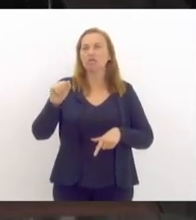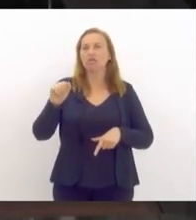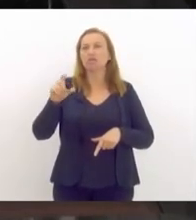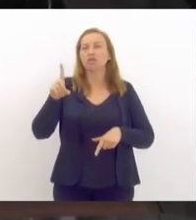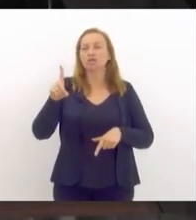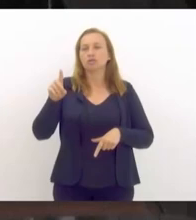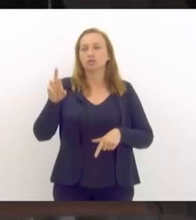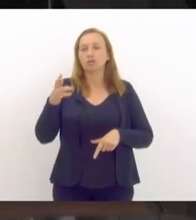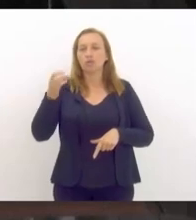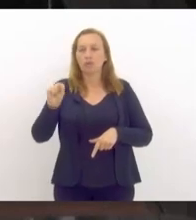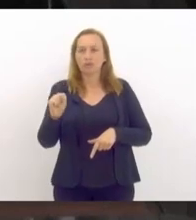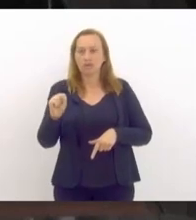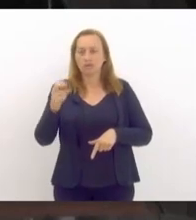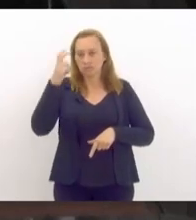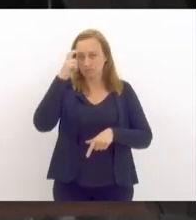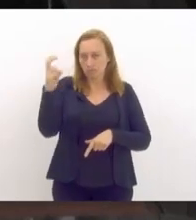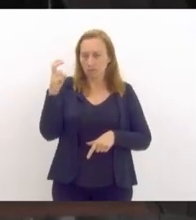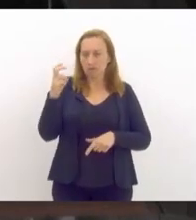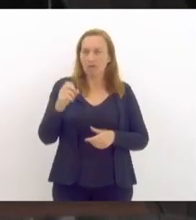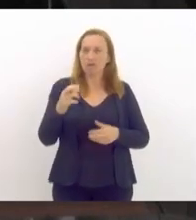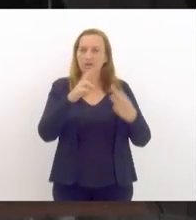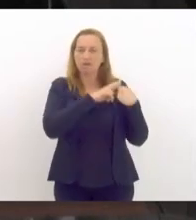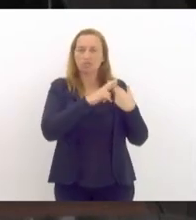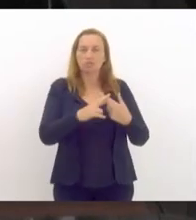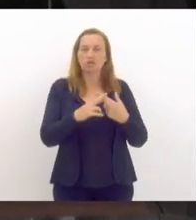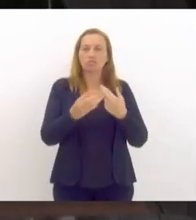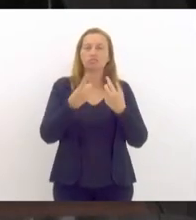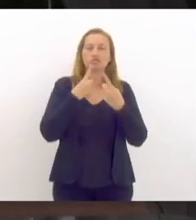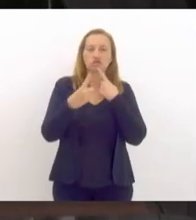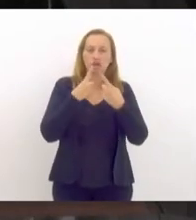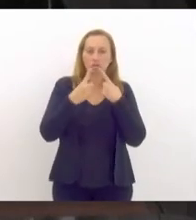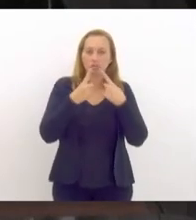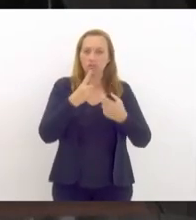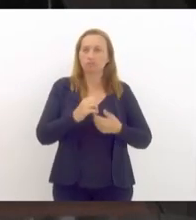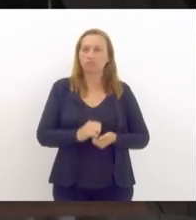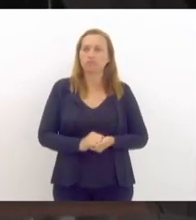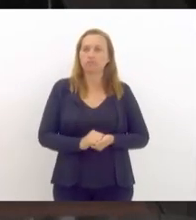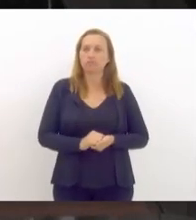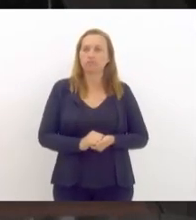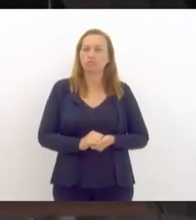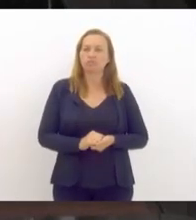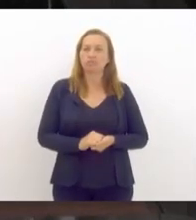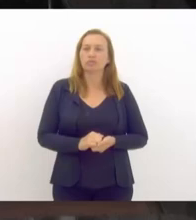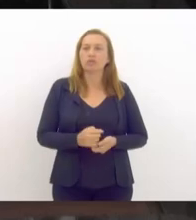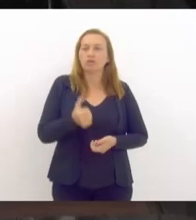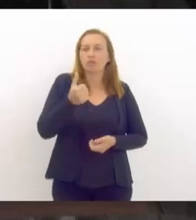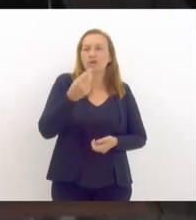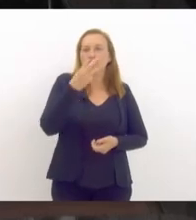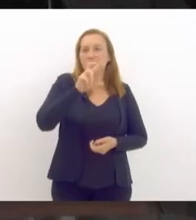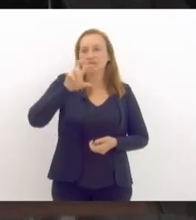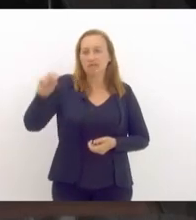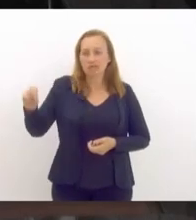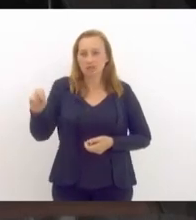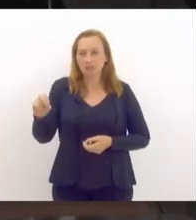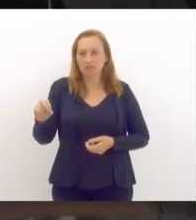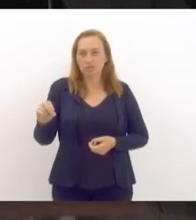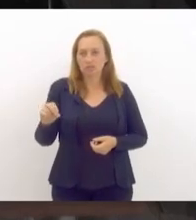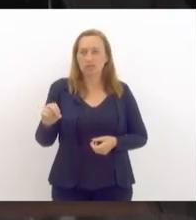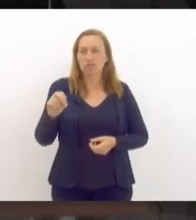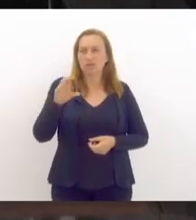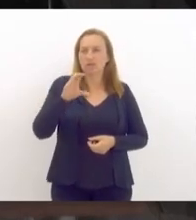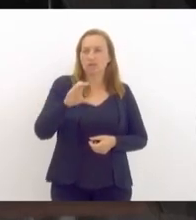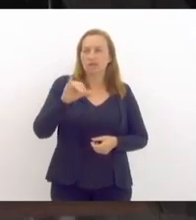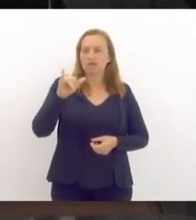com animação cultural eram responsáveis por fazer um diálogo nos quase 500 cieps que tinha época